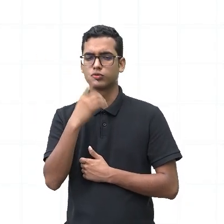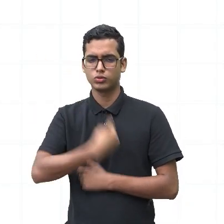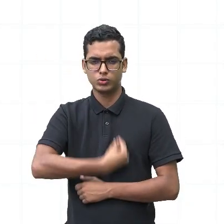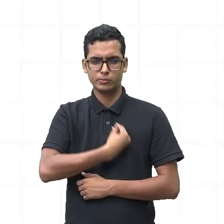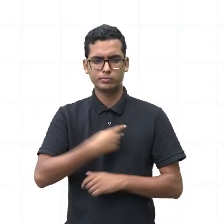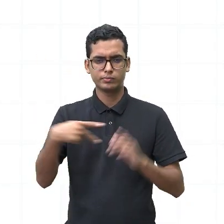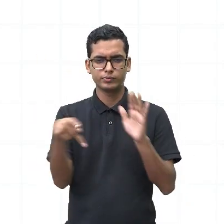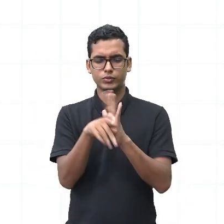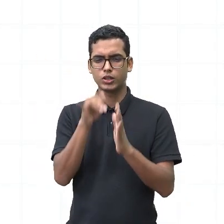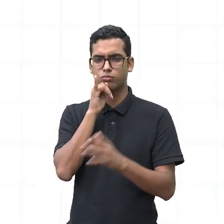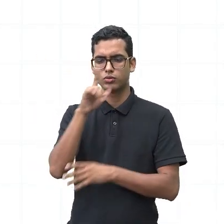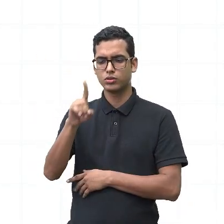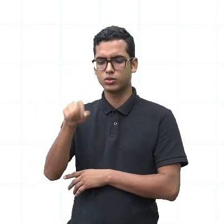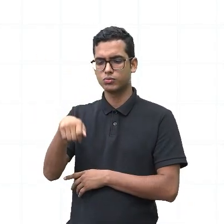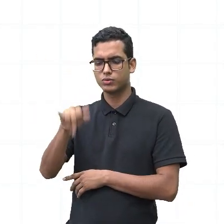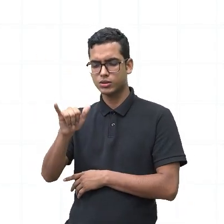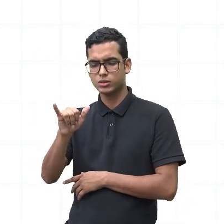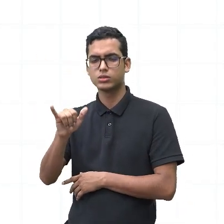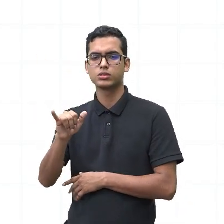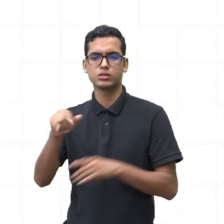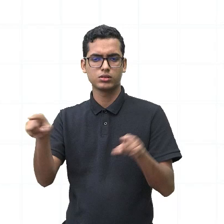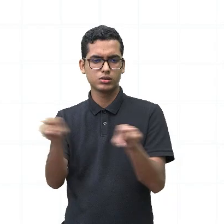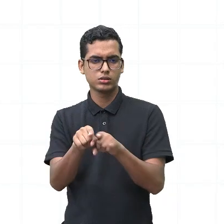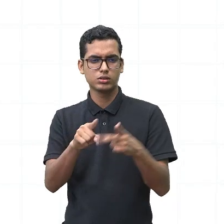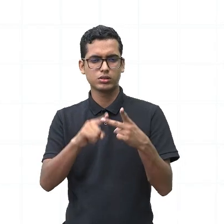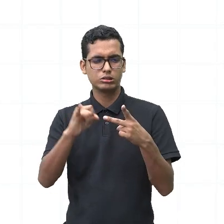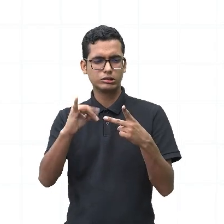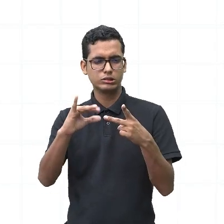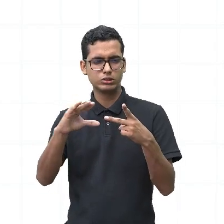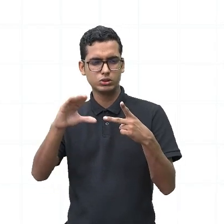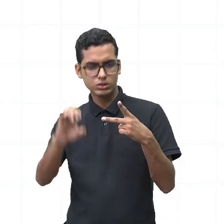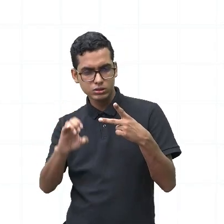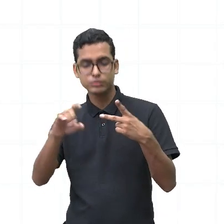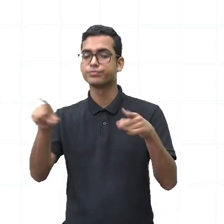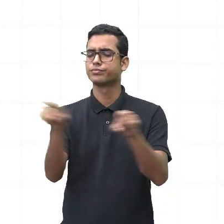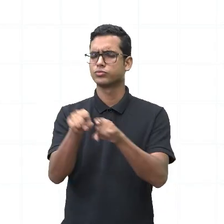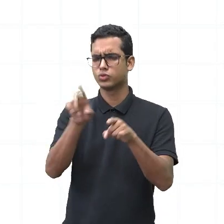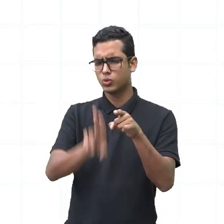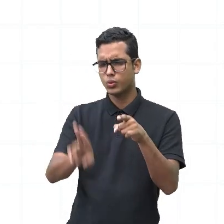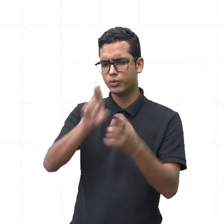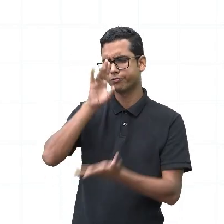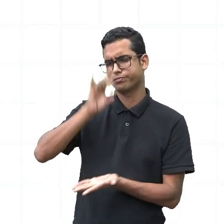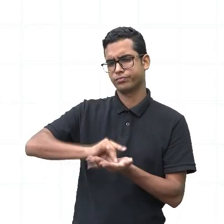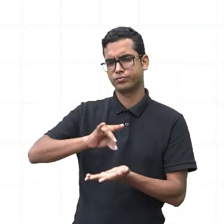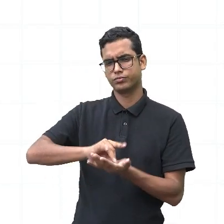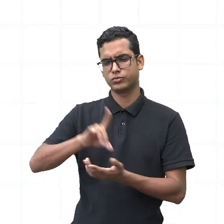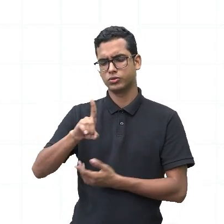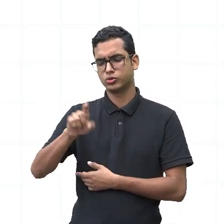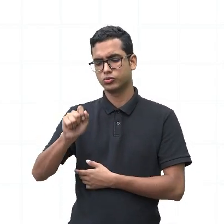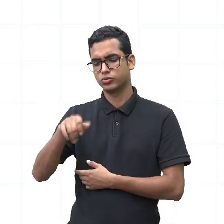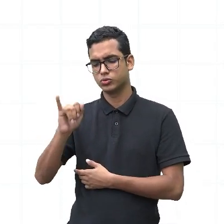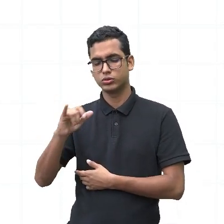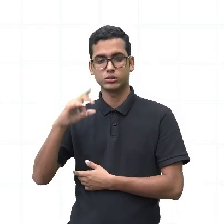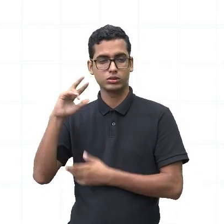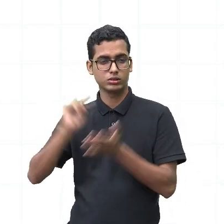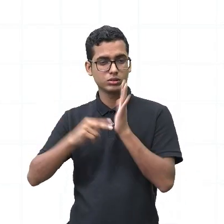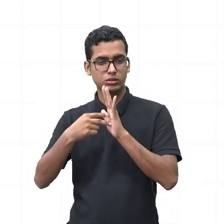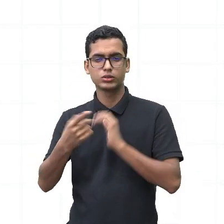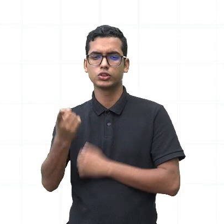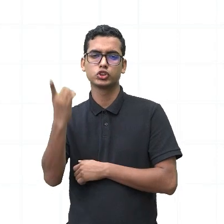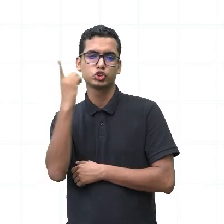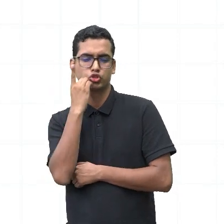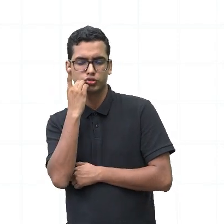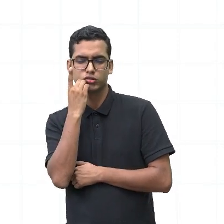palavra day, né? Ice é uma palavra bastante usada, day quer dizer dia, e daí